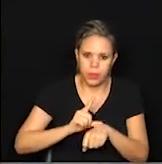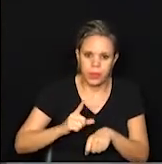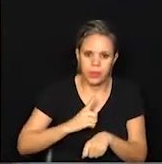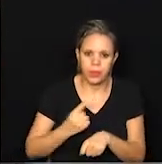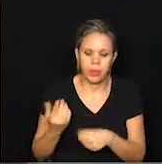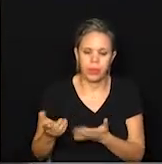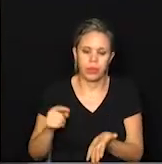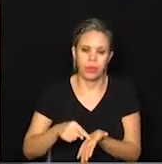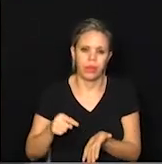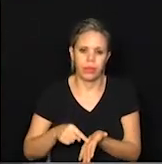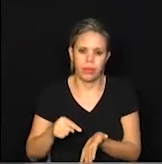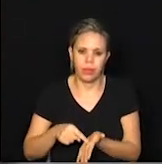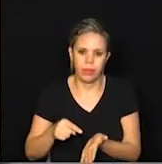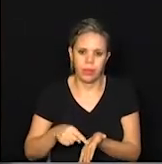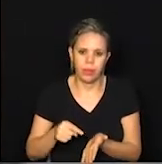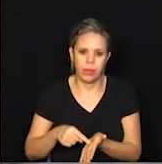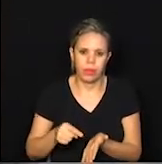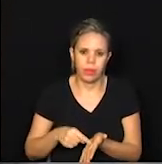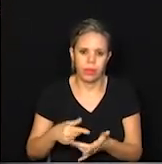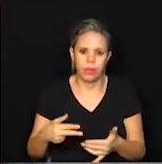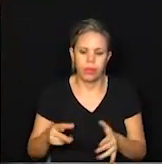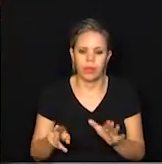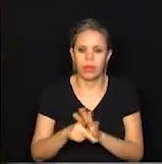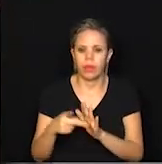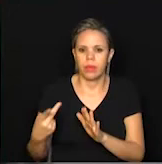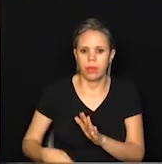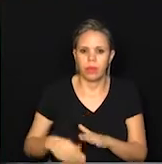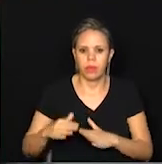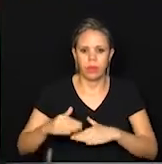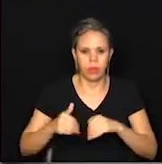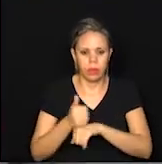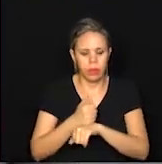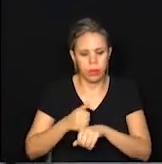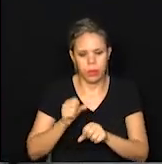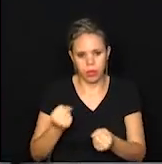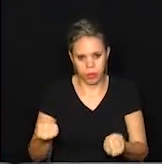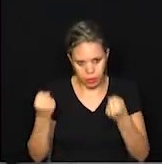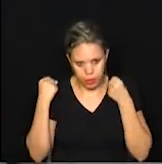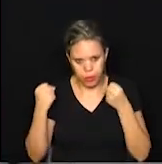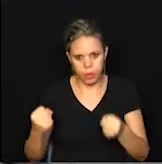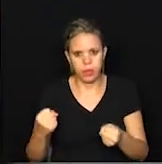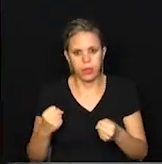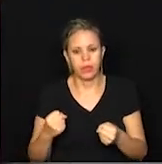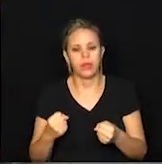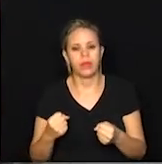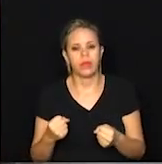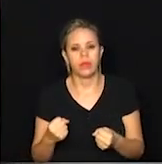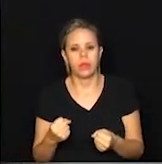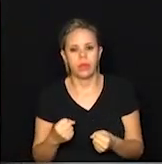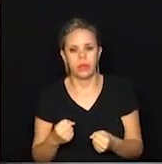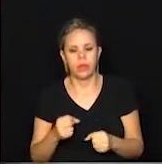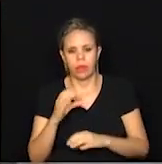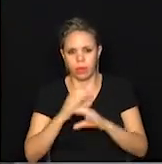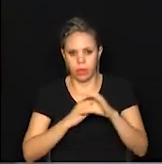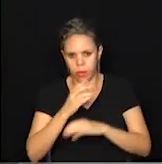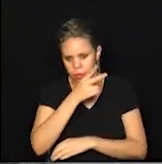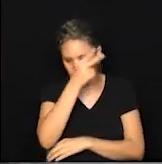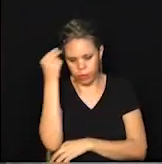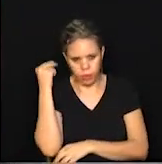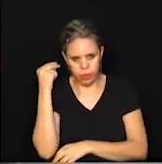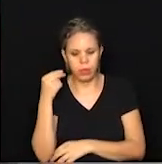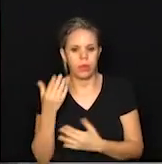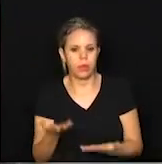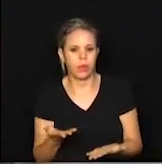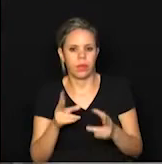em mãos, que é algo exclusivo de profissional de educação física provido por concurso público. Então,